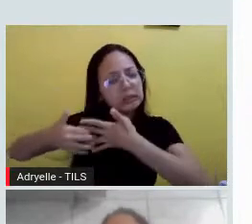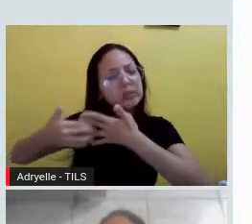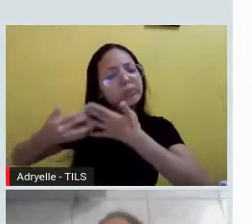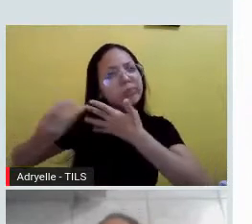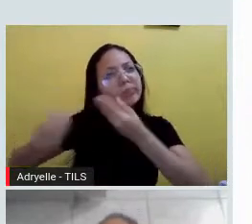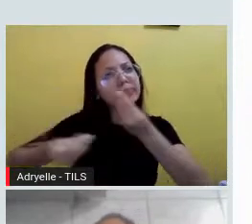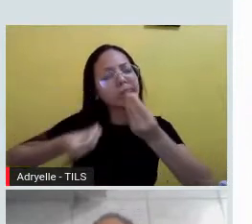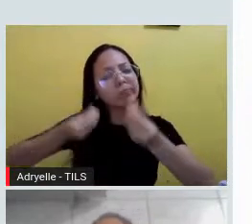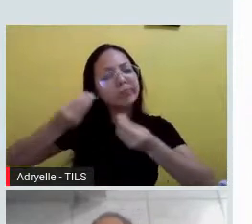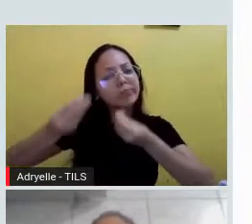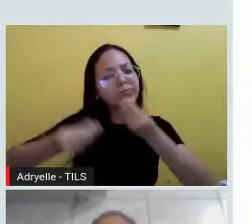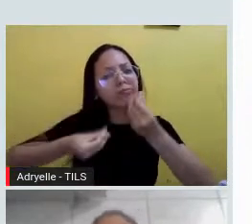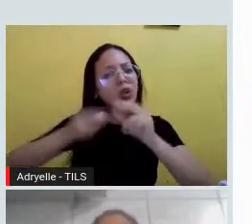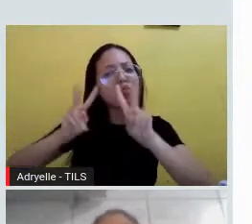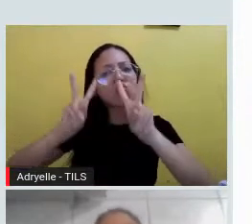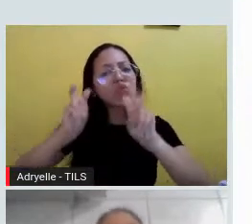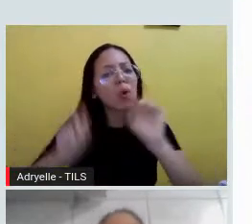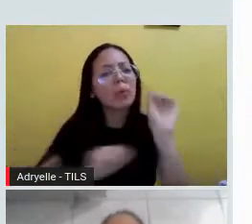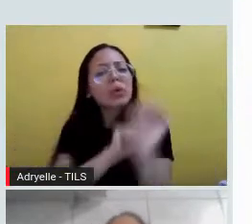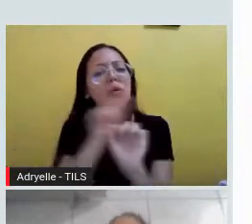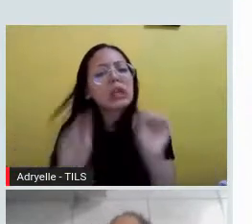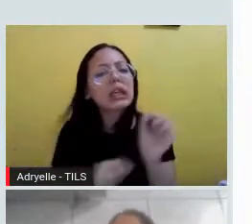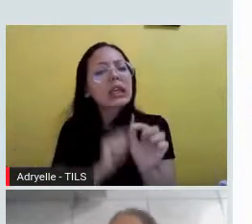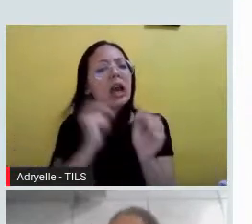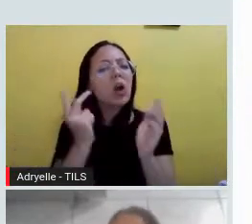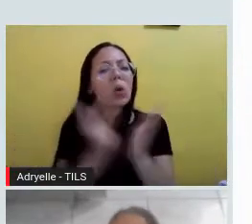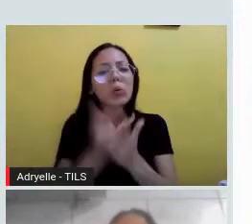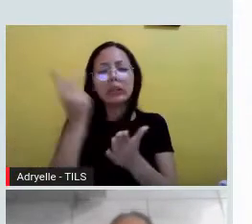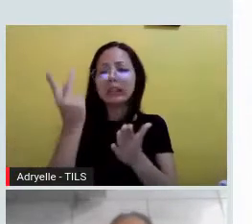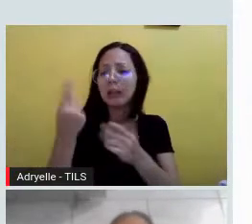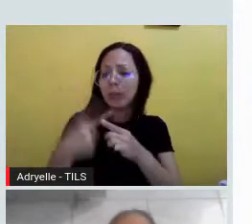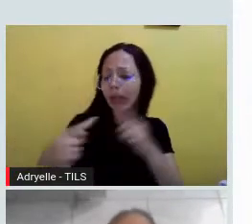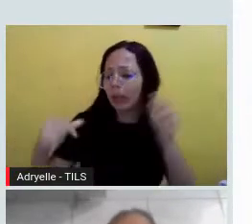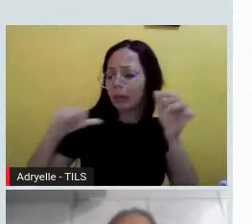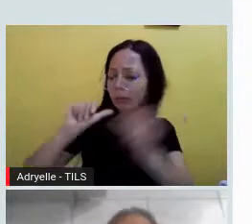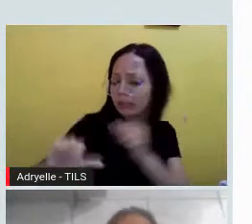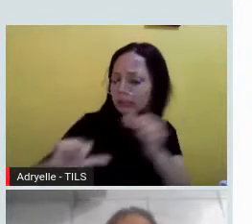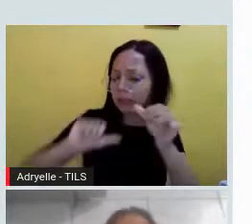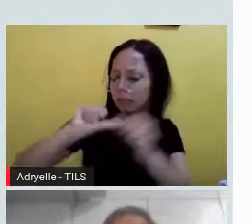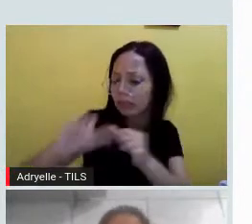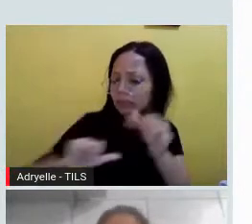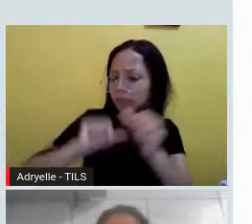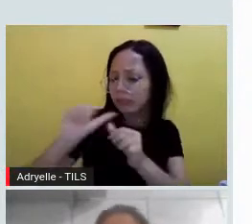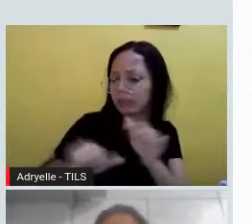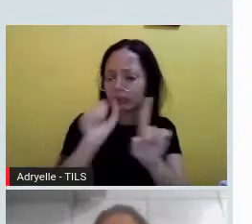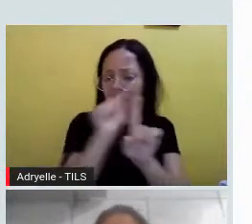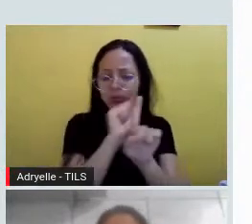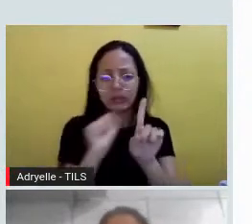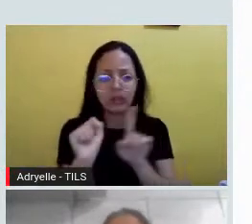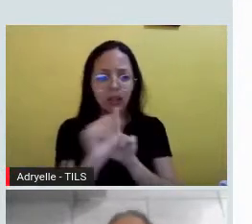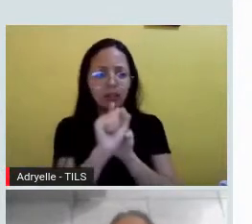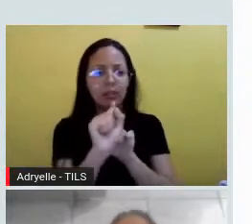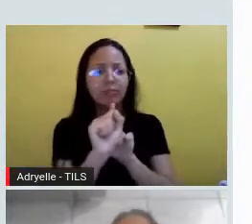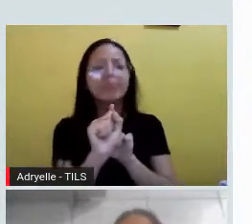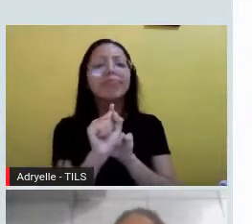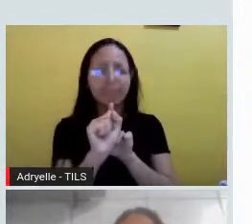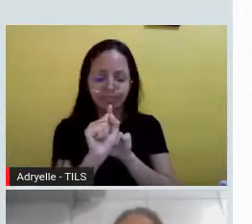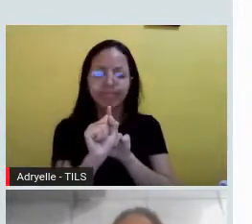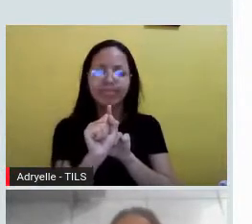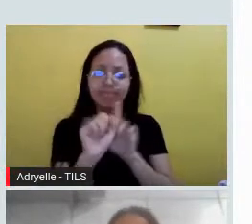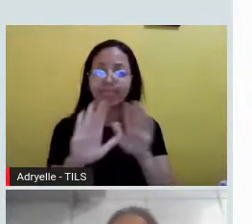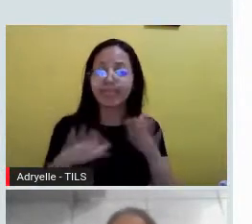sobre o que estava acontecendo com tantas mudanças naquela sociedade. Então,